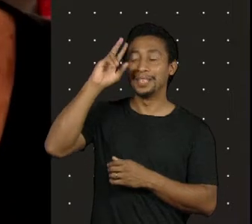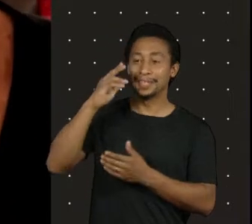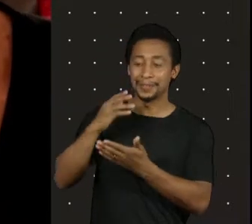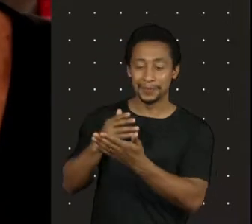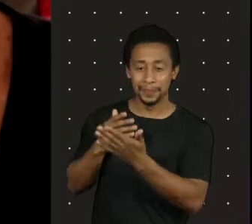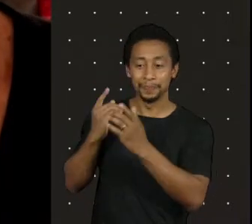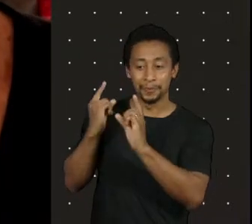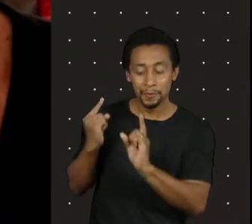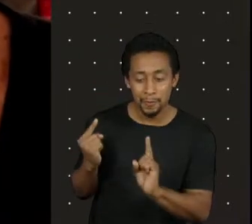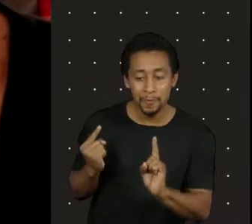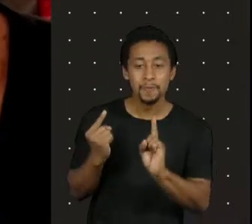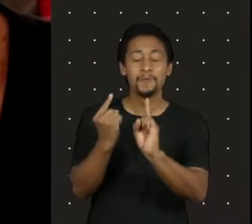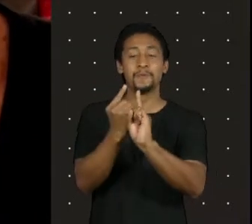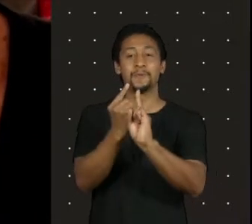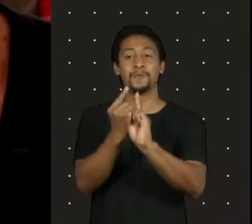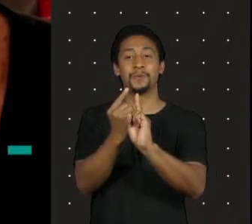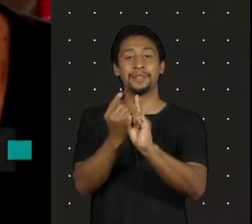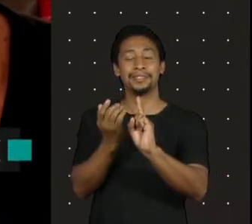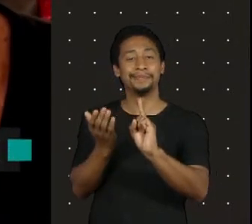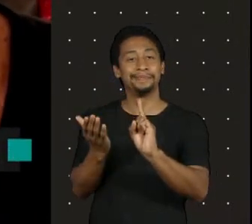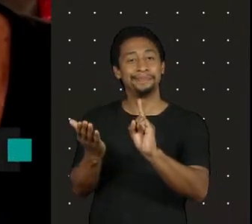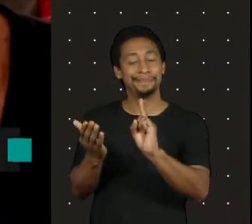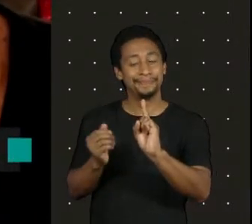dos encontros